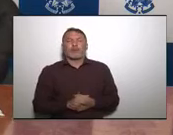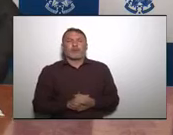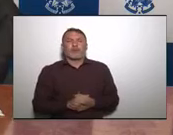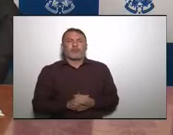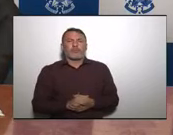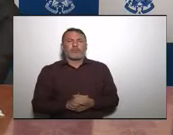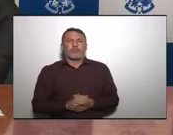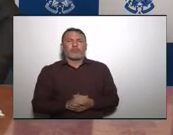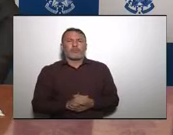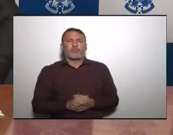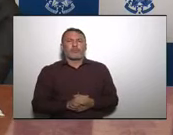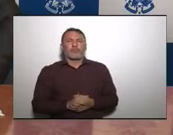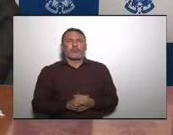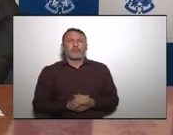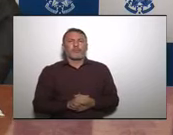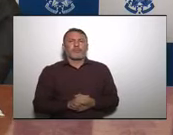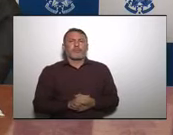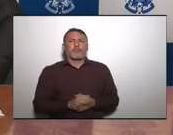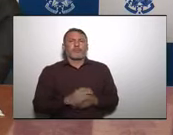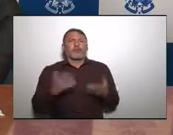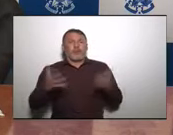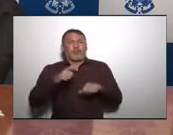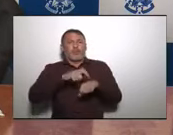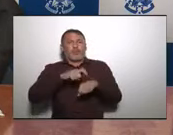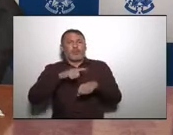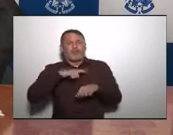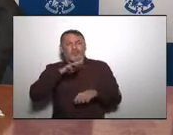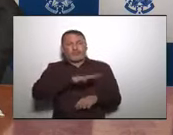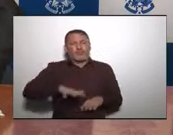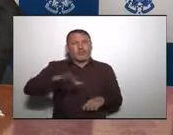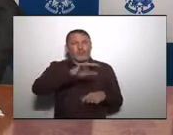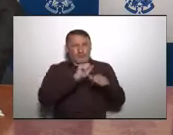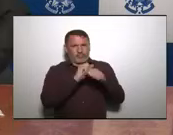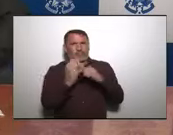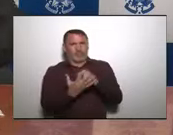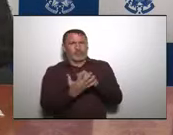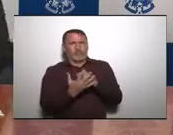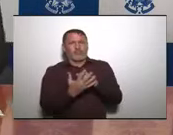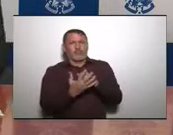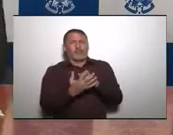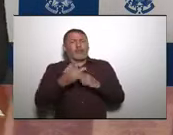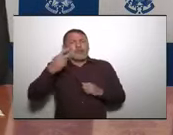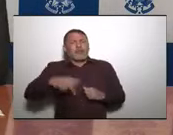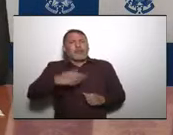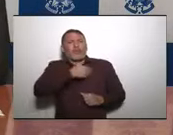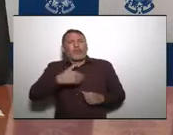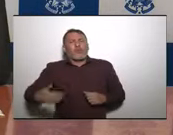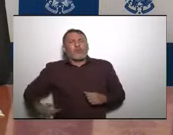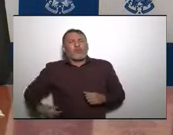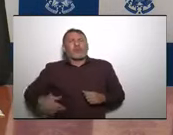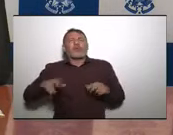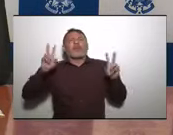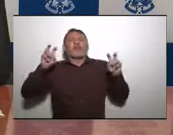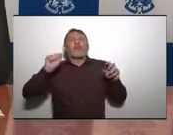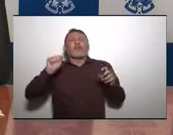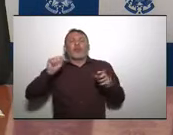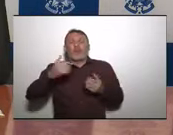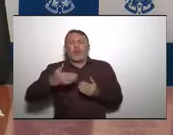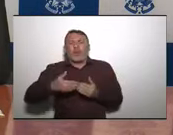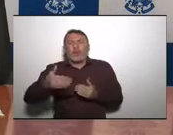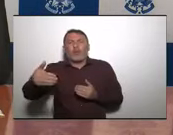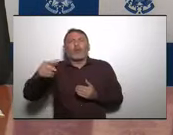Governador, neste ambiente de pandemia do novo coronavírus, qual a preparação do governo do estado para a colheita do café importante